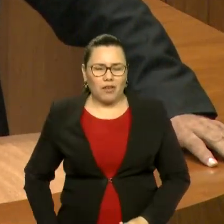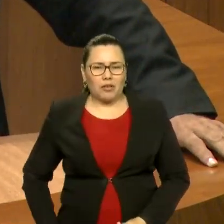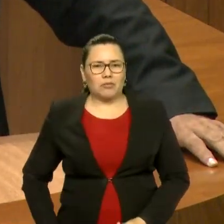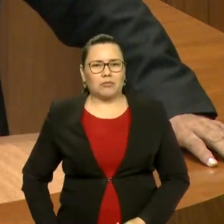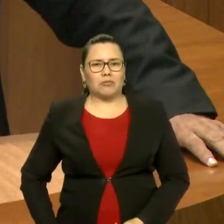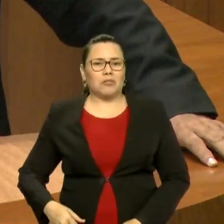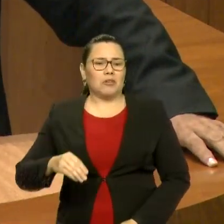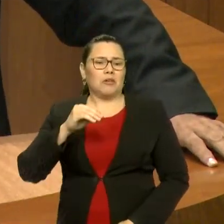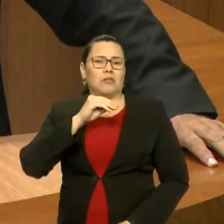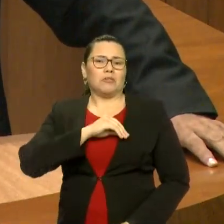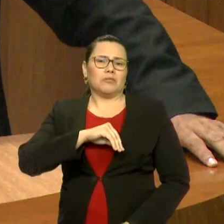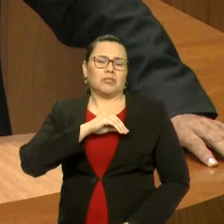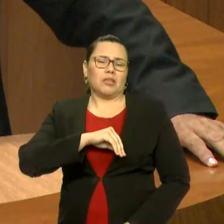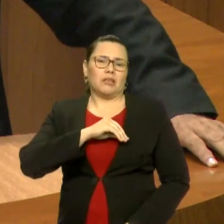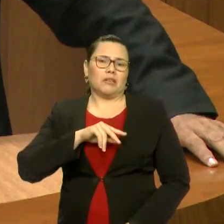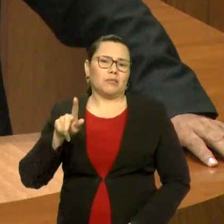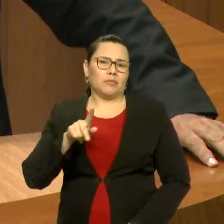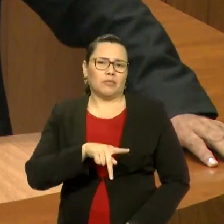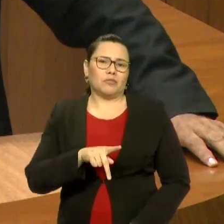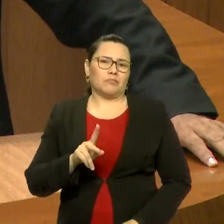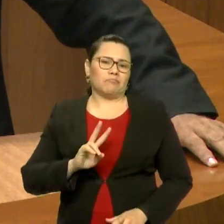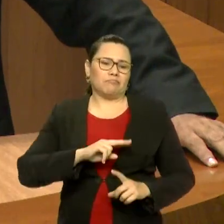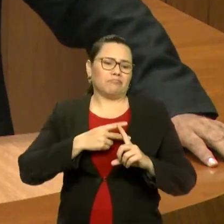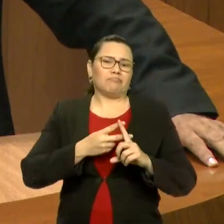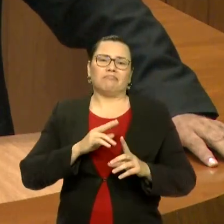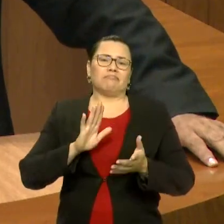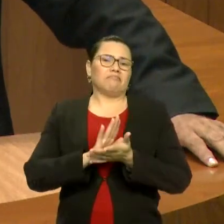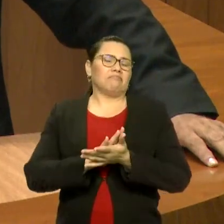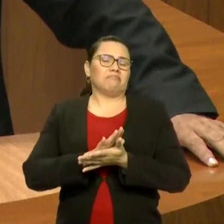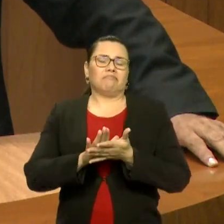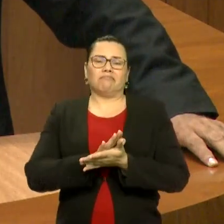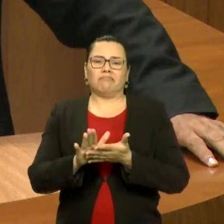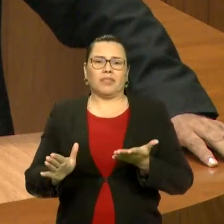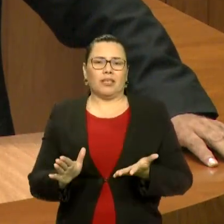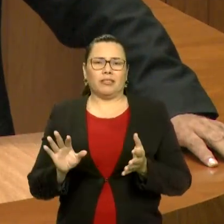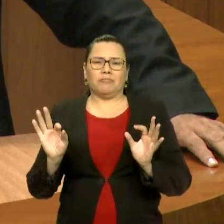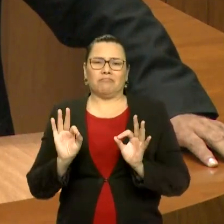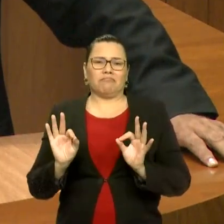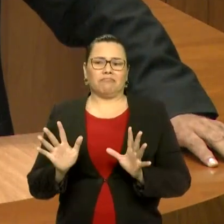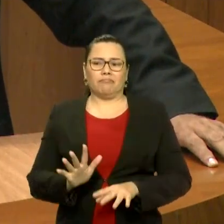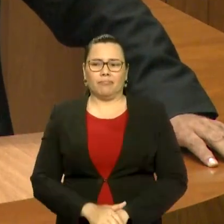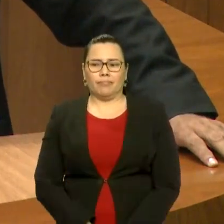o poder aquisitivo dos servidores públicos sendo carcomido